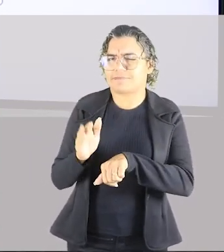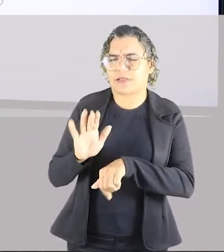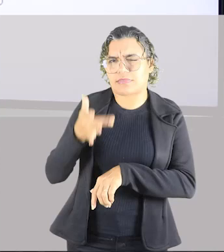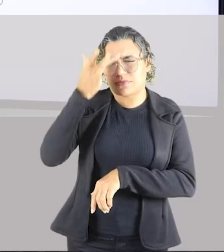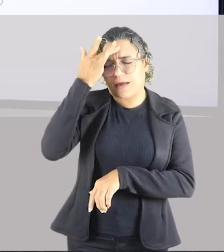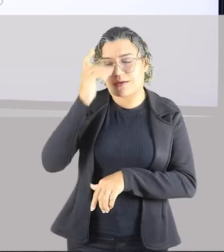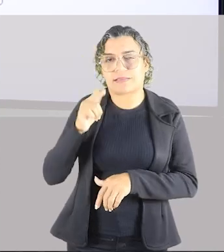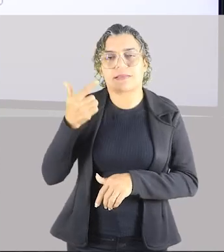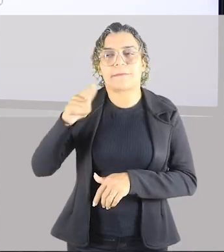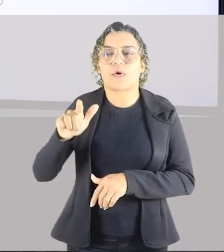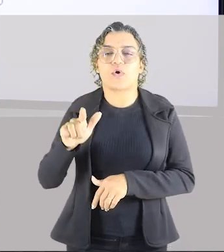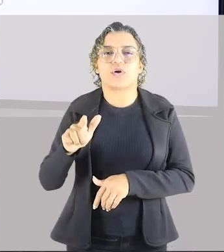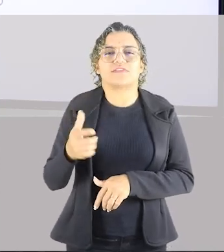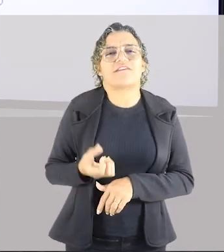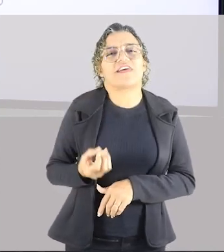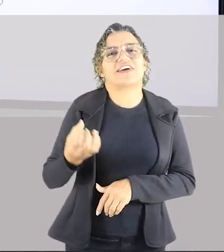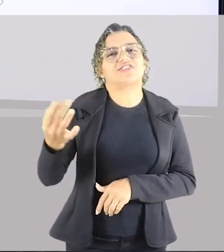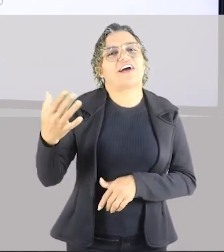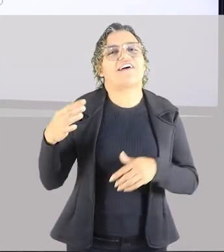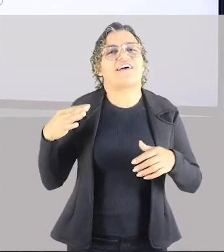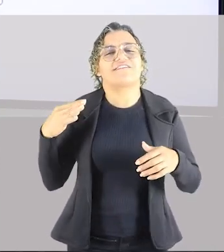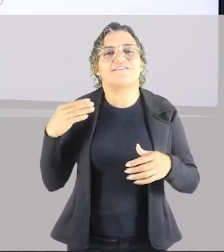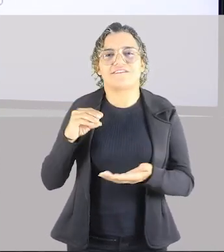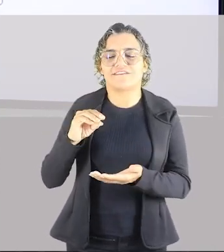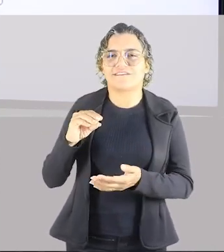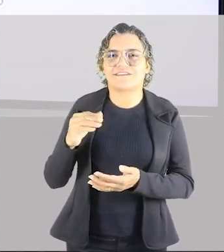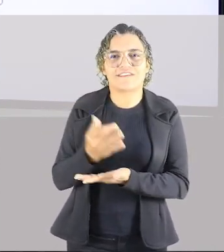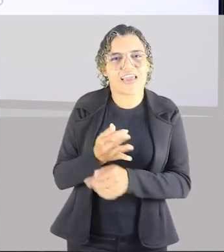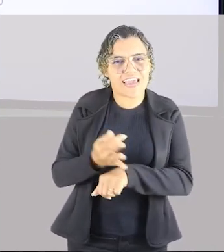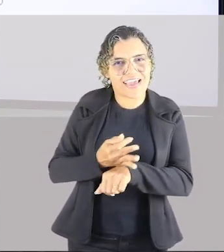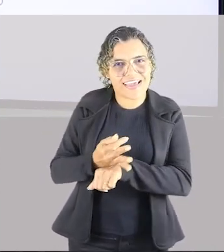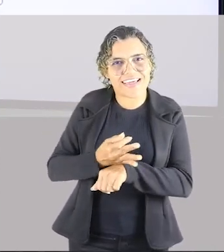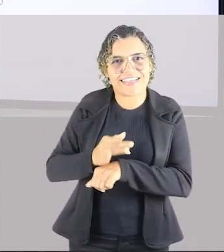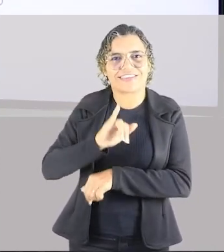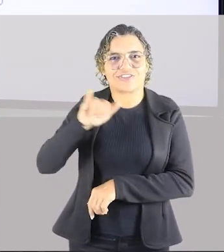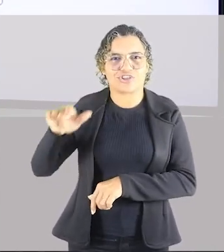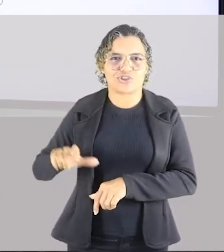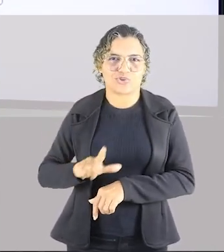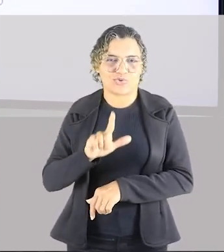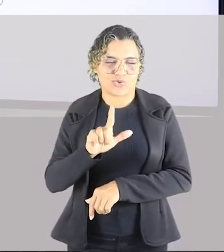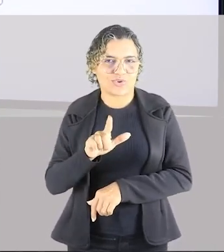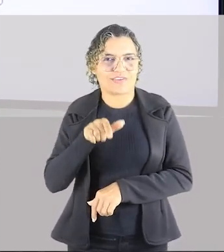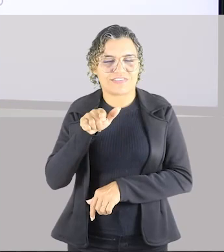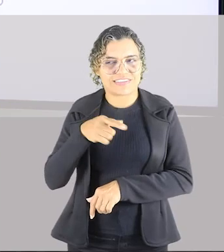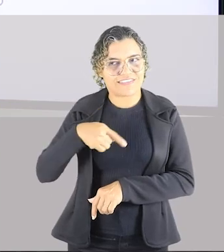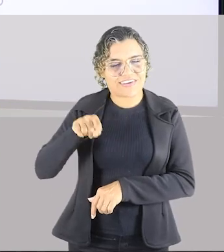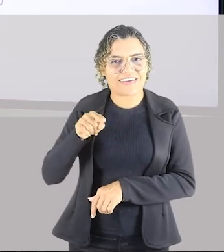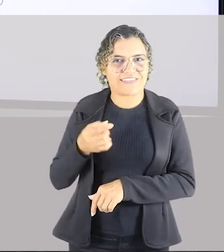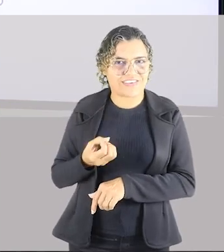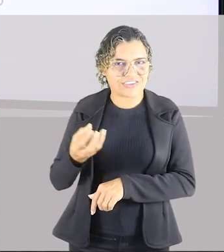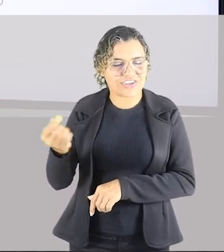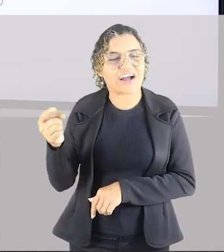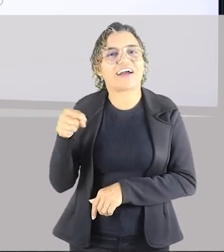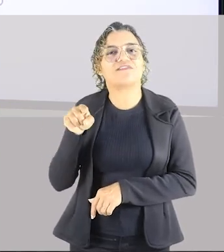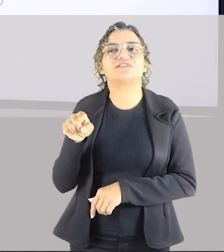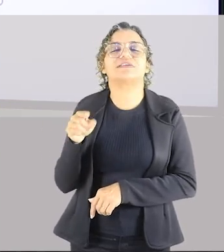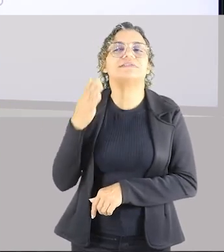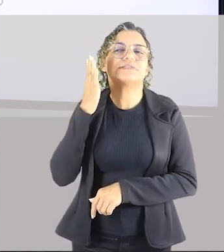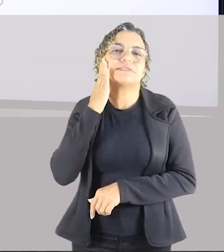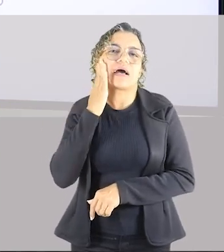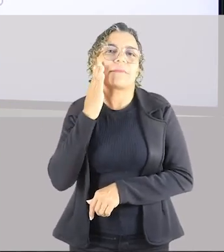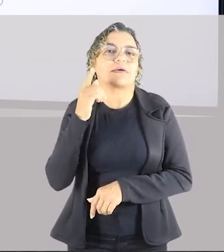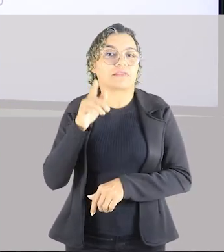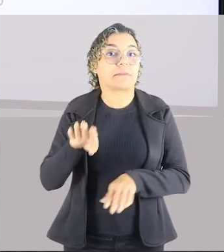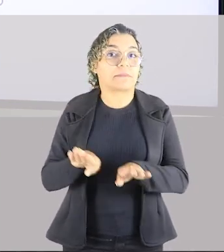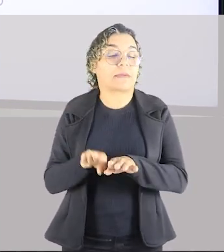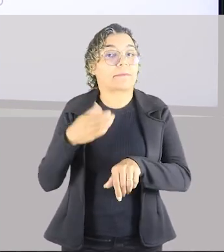for viajar agora nas férias aí de julho, exceto, né, a galera do terceiro ano que vai ficar aqui acompanhando o terceiro ano não tira férias, tá certo? A galera vai